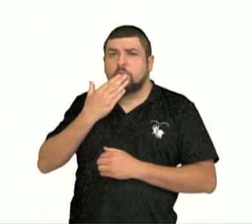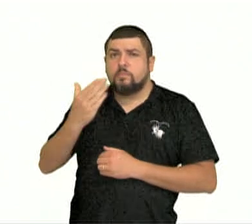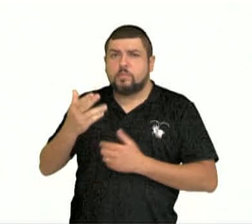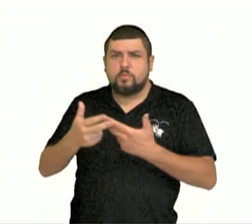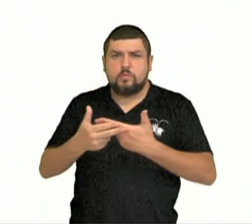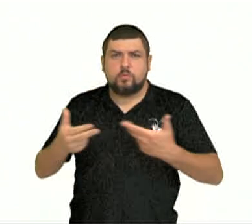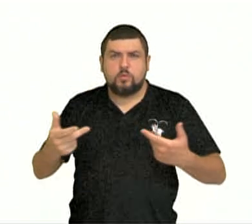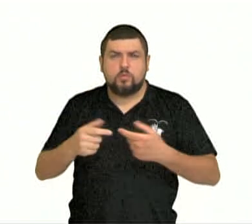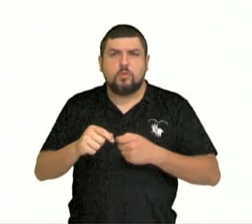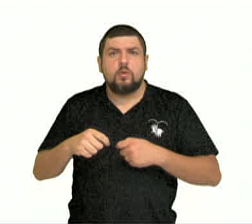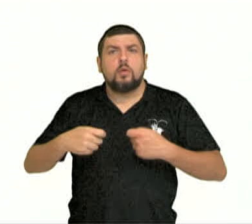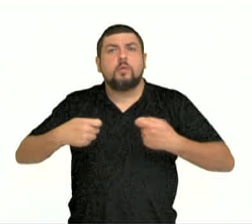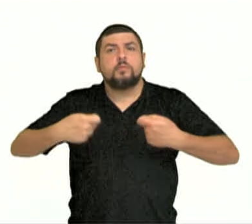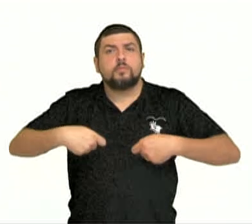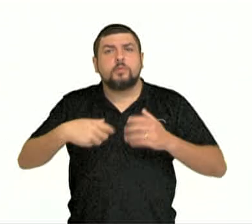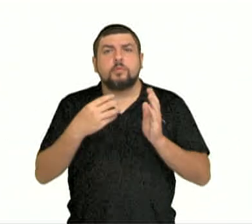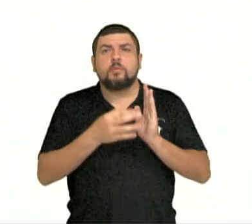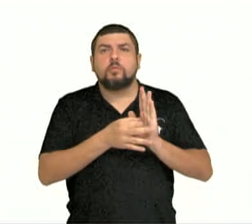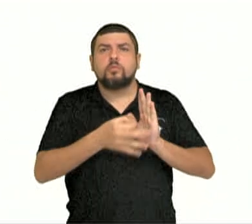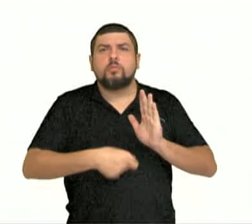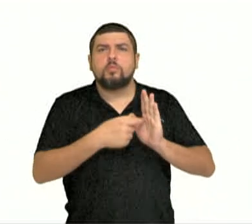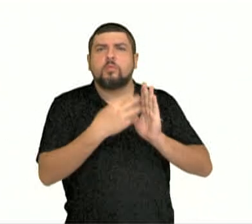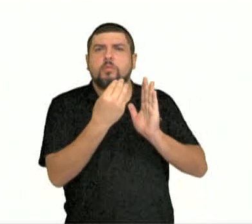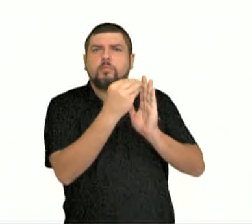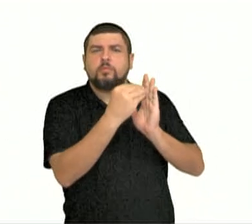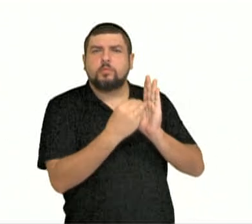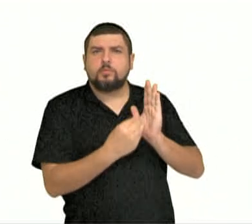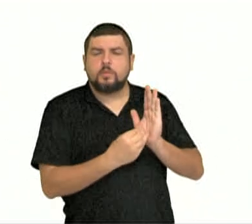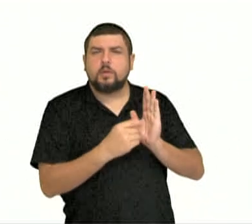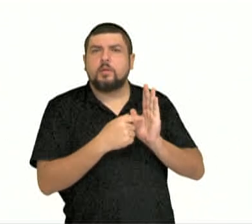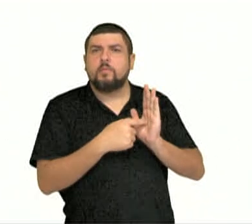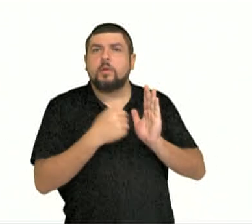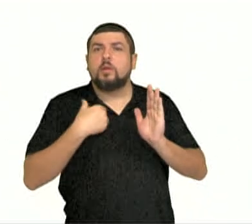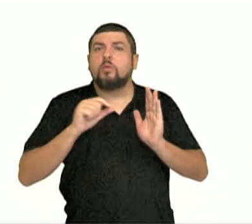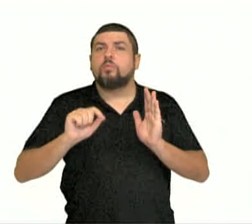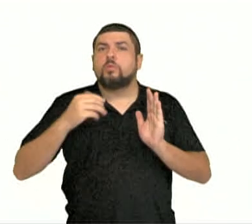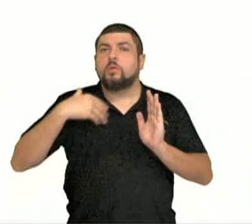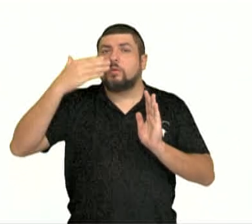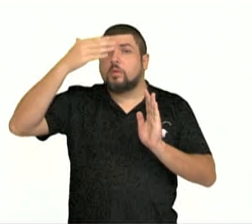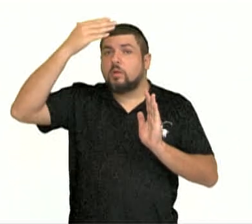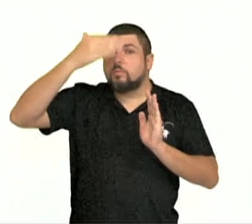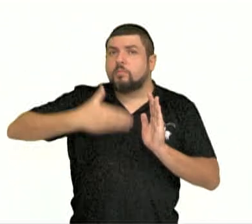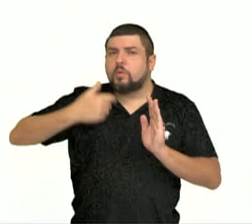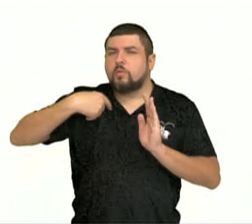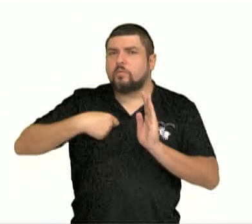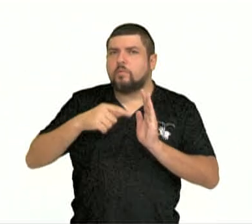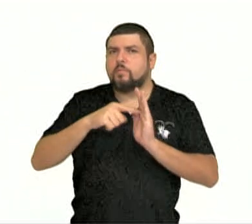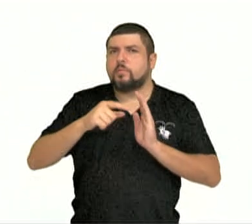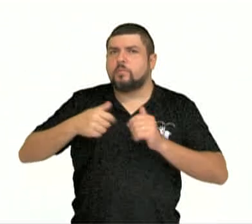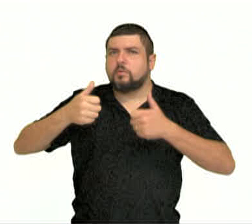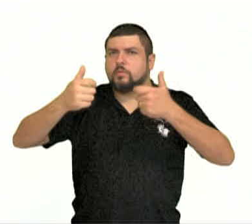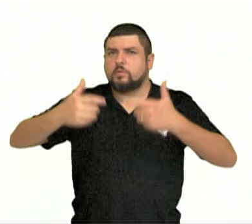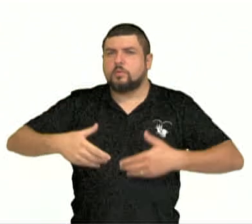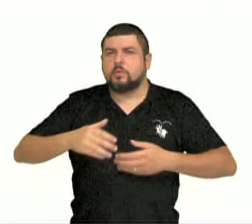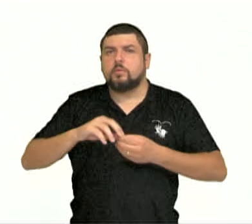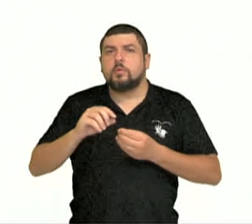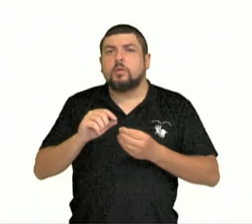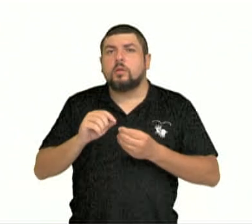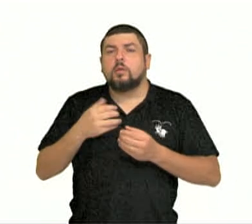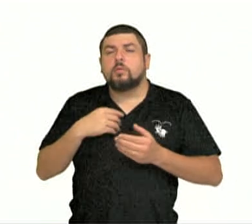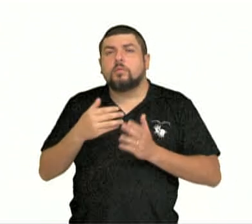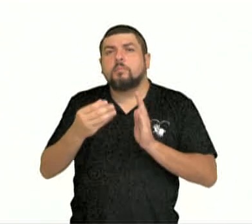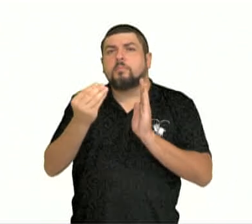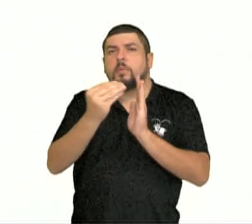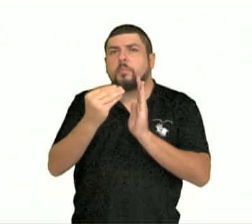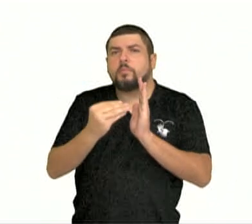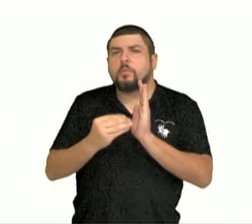ter argumentos, né, que comprovem aquela minha tese, aquilo que eu estou pedindo, que eu estou